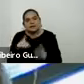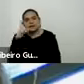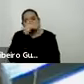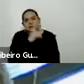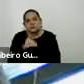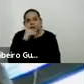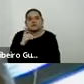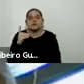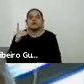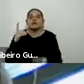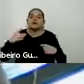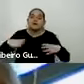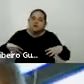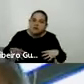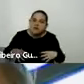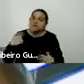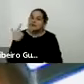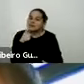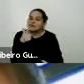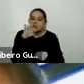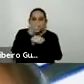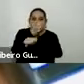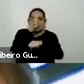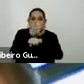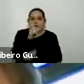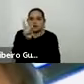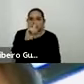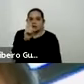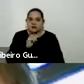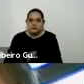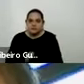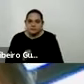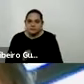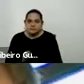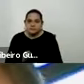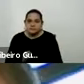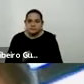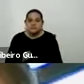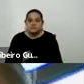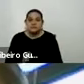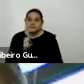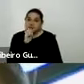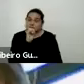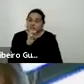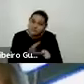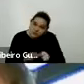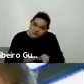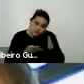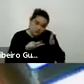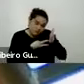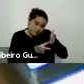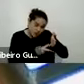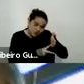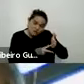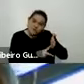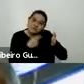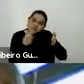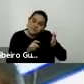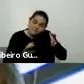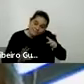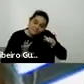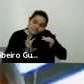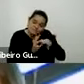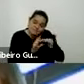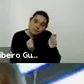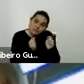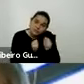não continuar forte, junto com o trabalhador organizado, esse recado nós temos que repetir. Trabalhador tem que procurar seu sindicato,